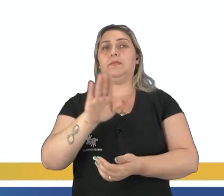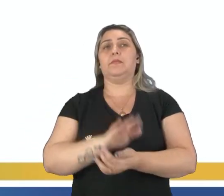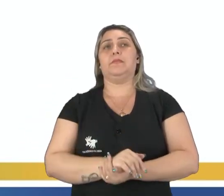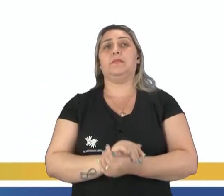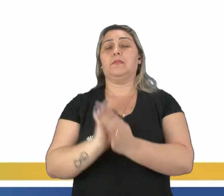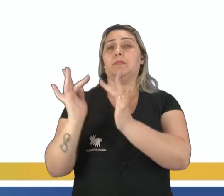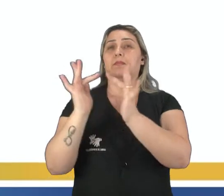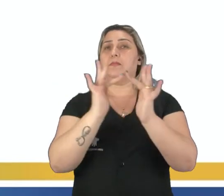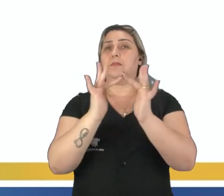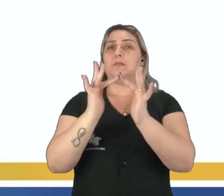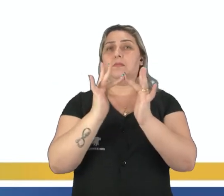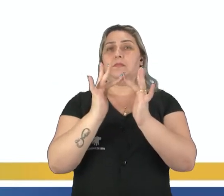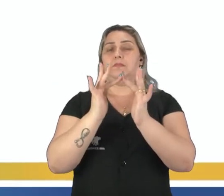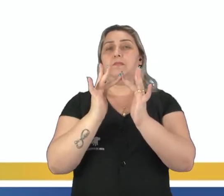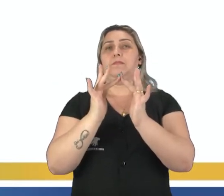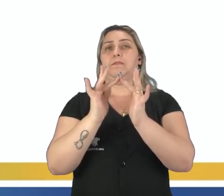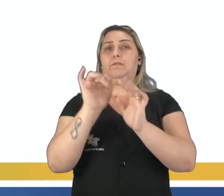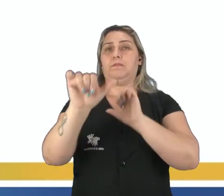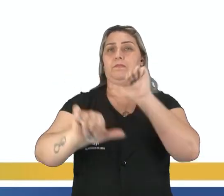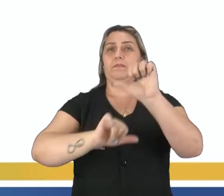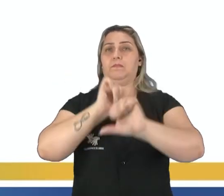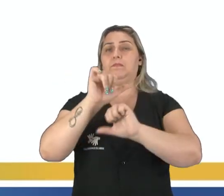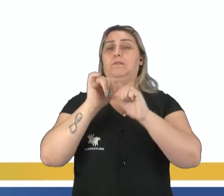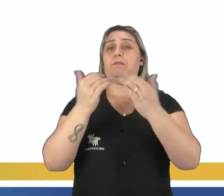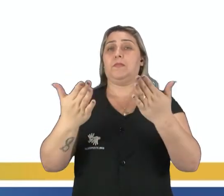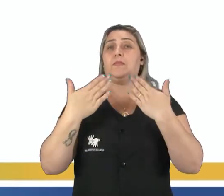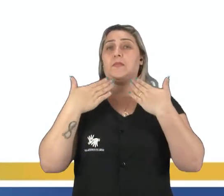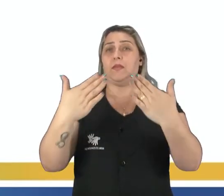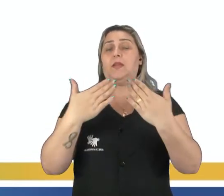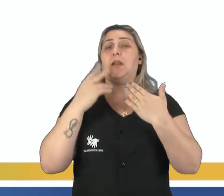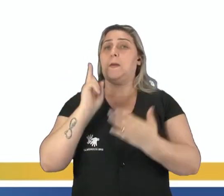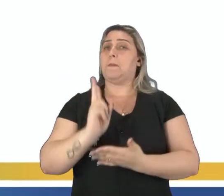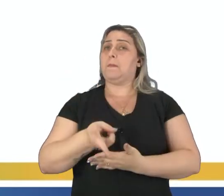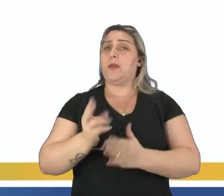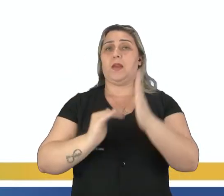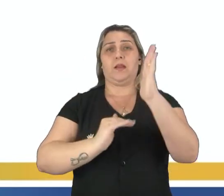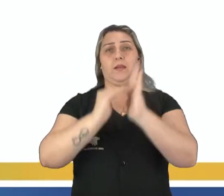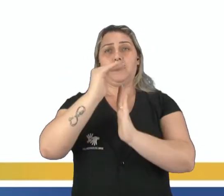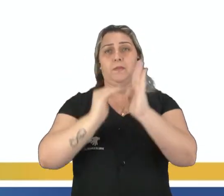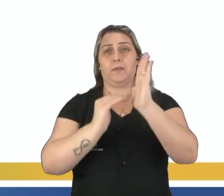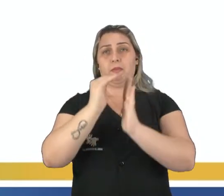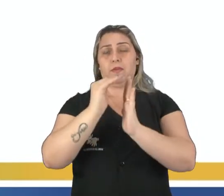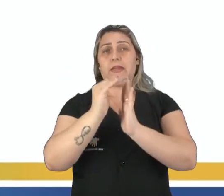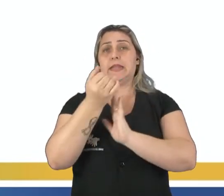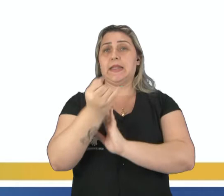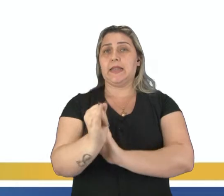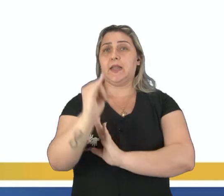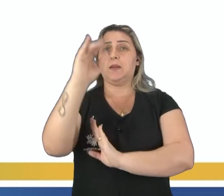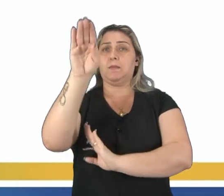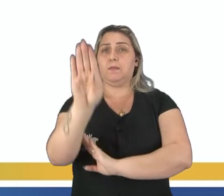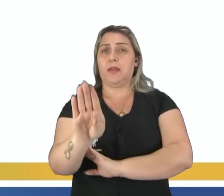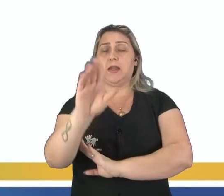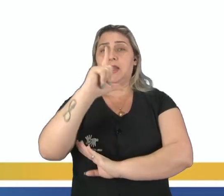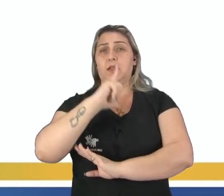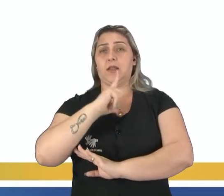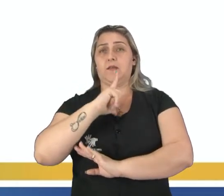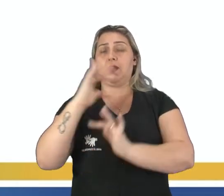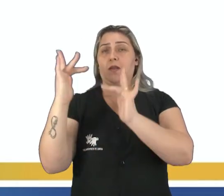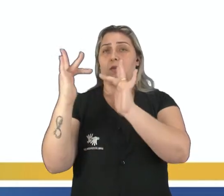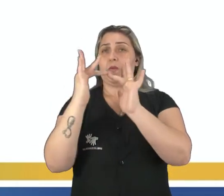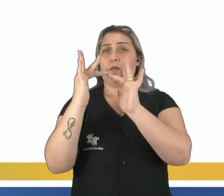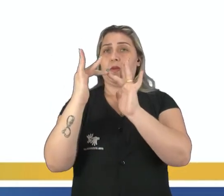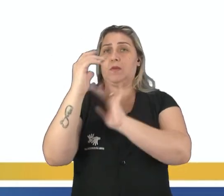em contato. Eles vão trocar calor entre si de modo que estejam à mesma temperatura. E se B estivesse em